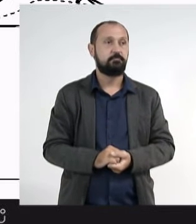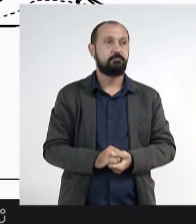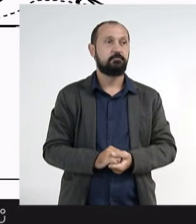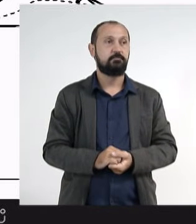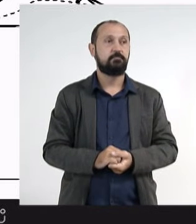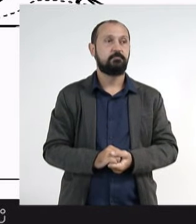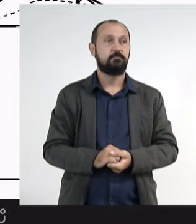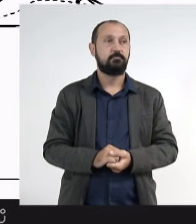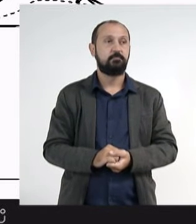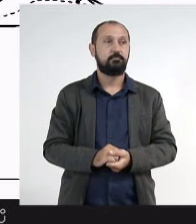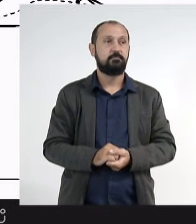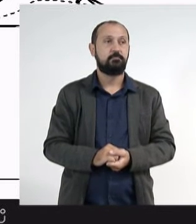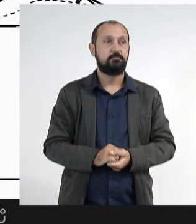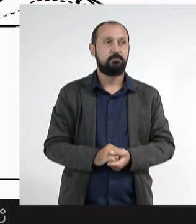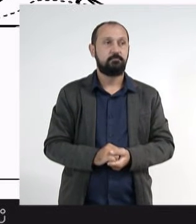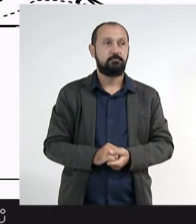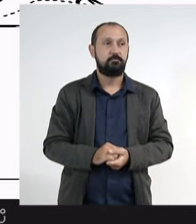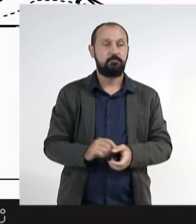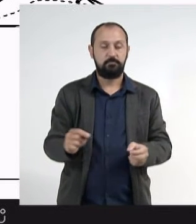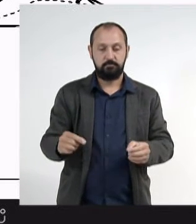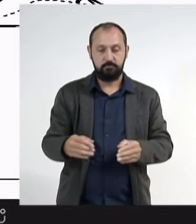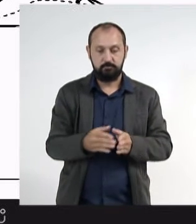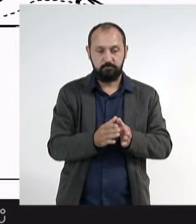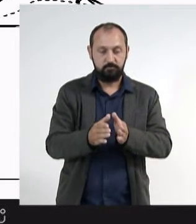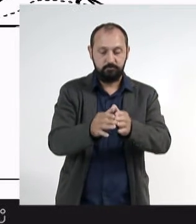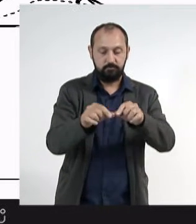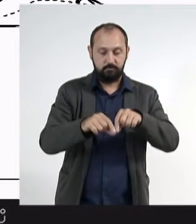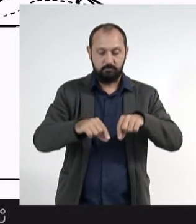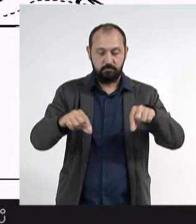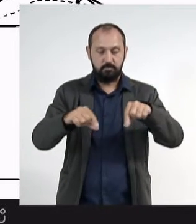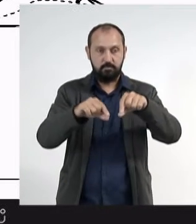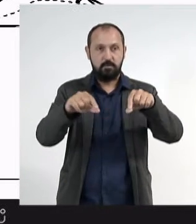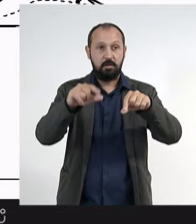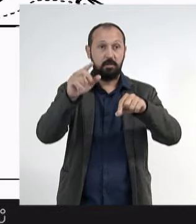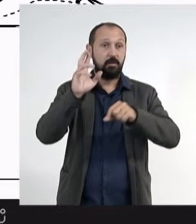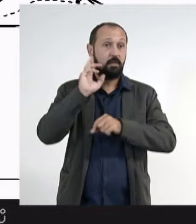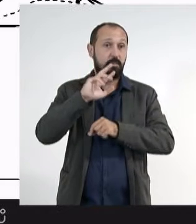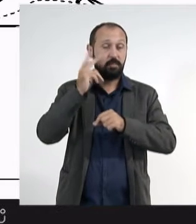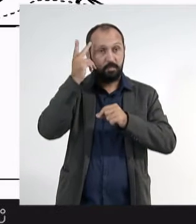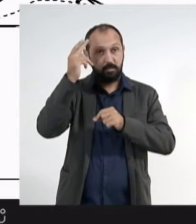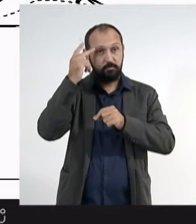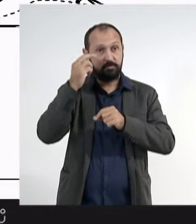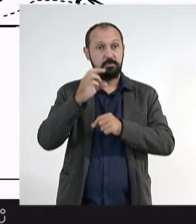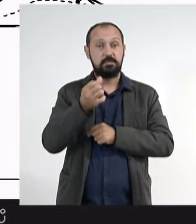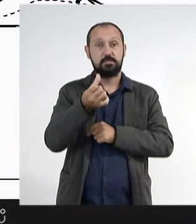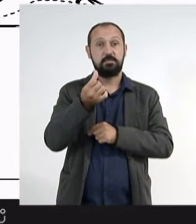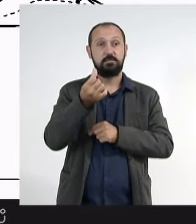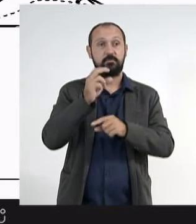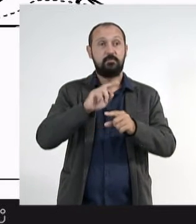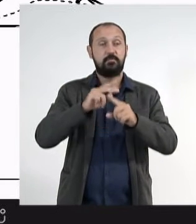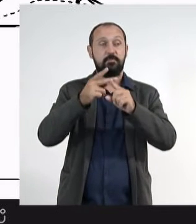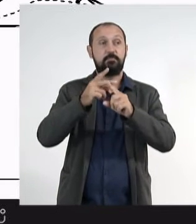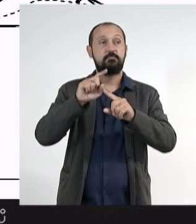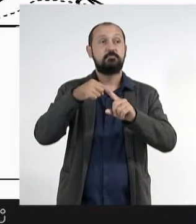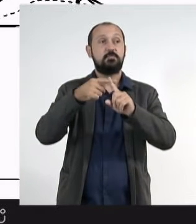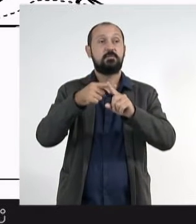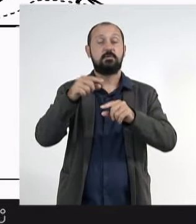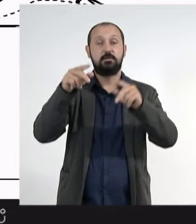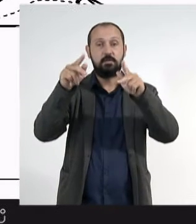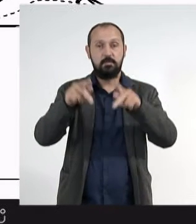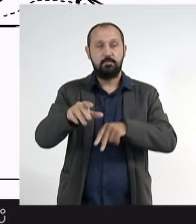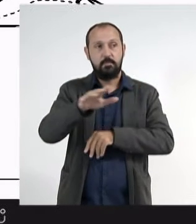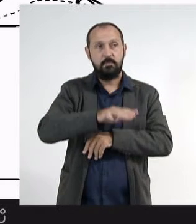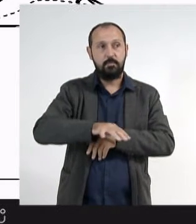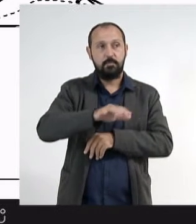Quando termina de aumentar, aquele pico que existia quando era natural está 6 vezes maior. E aquela população